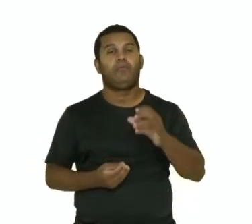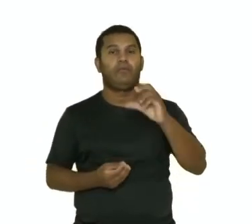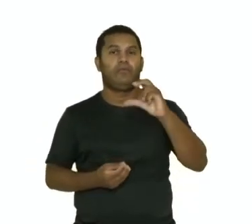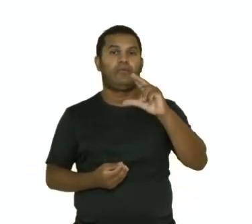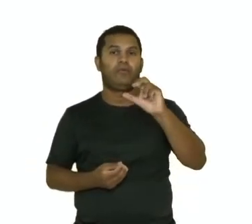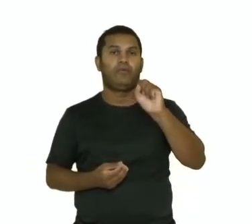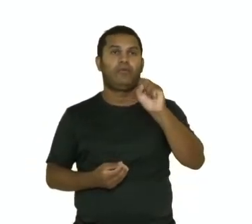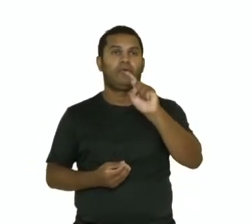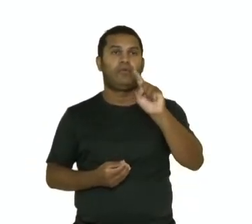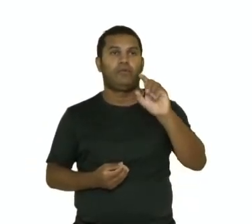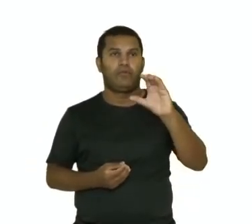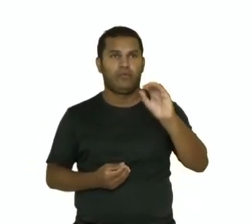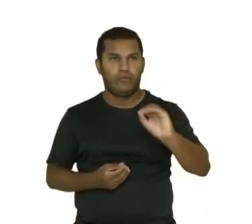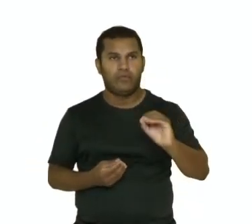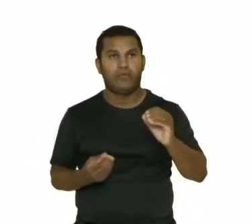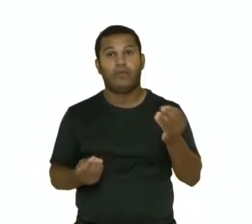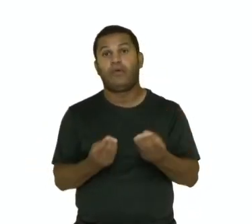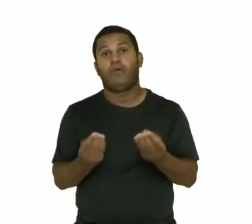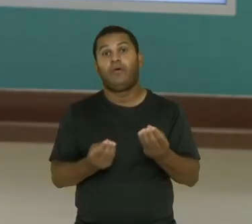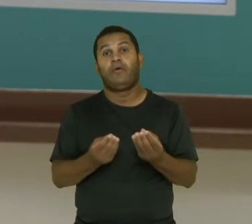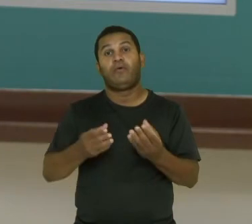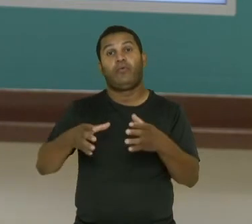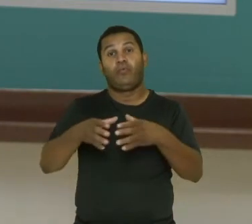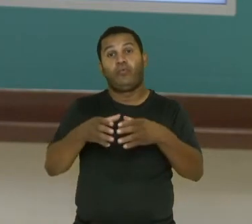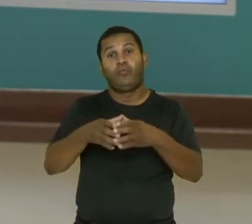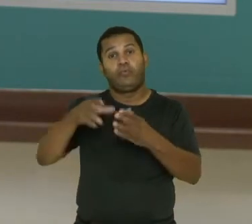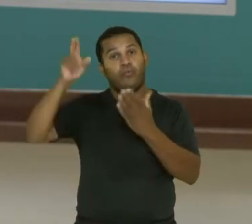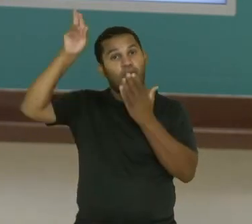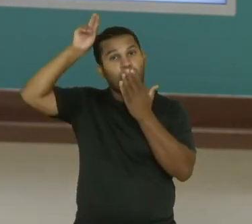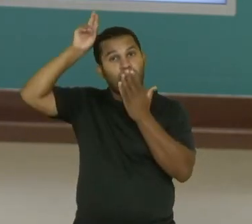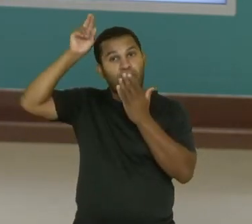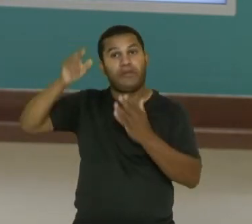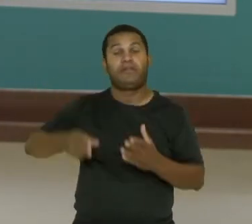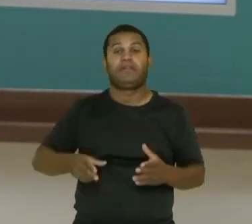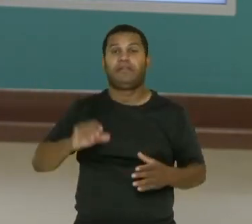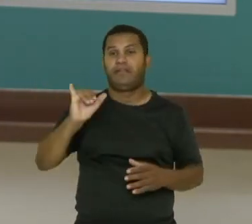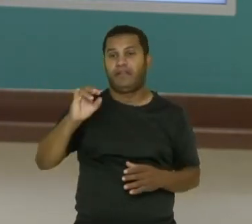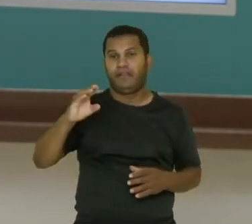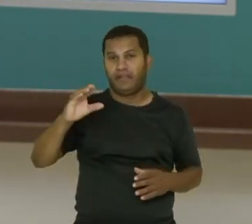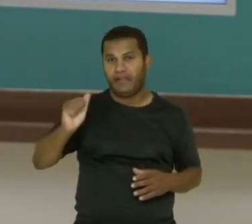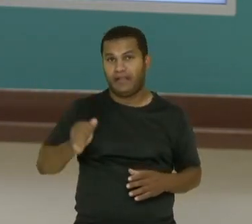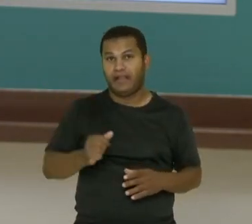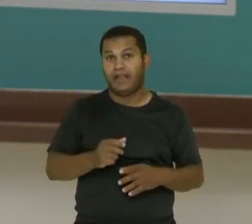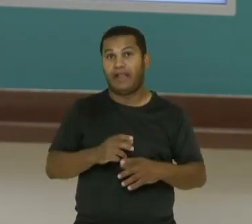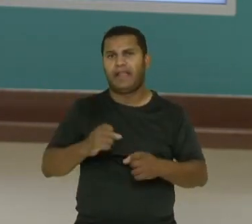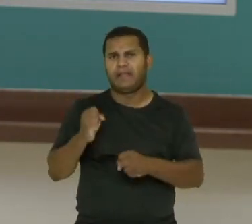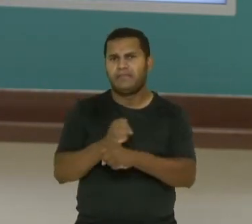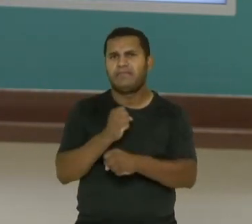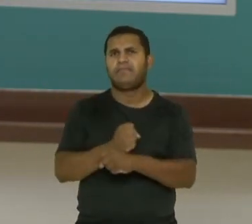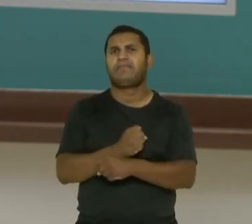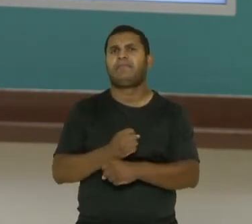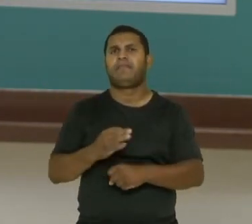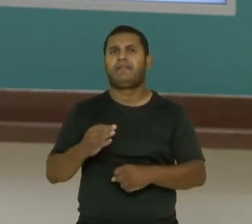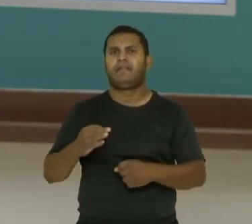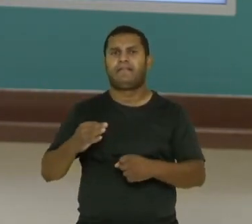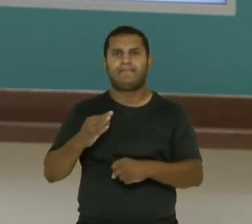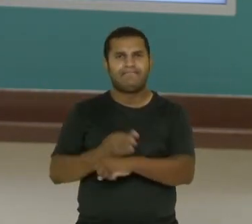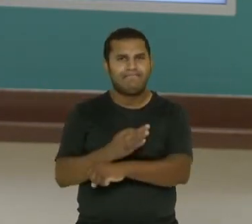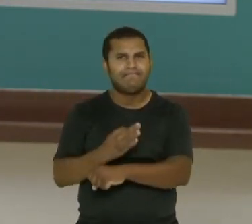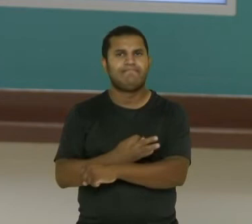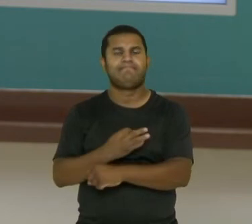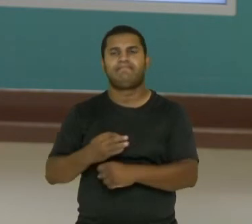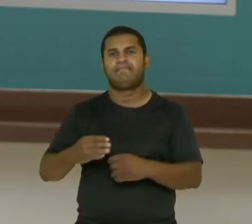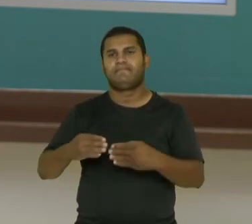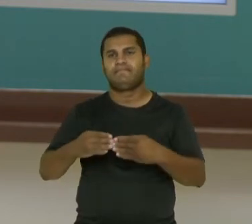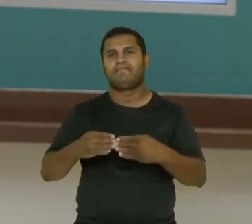a resistência inca se manifestou? Novamente, né? Vocês vão copiar a questão do caderno de vocês, vão lembrar do que nós